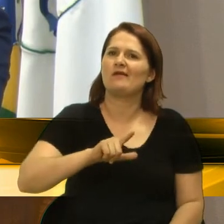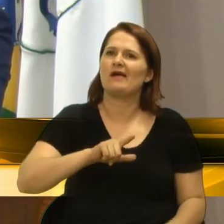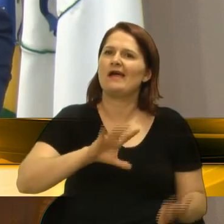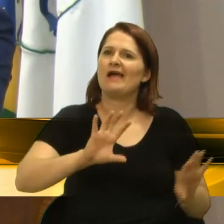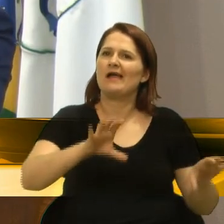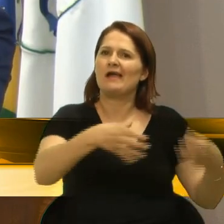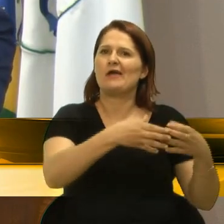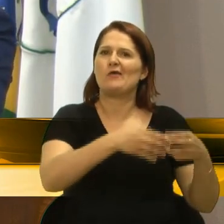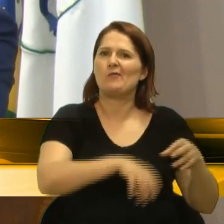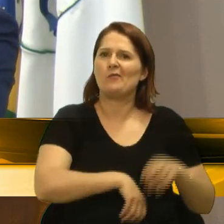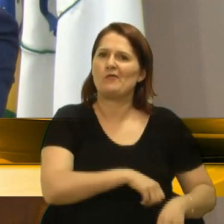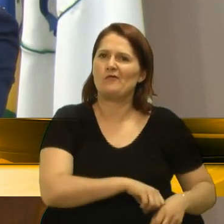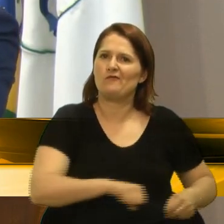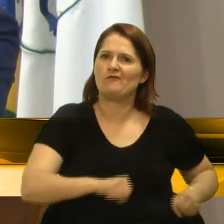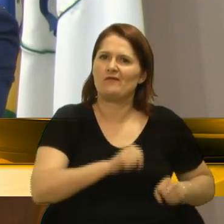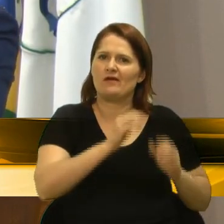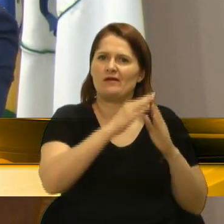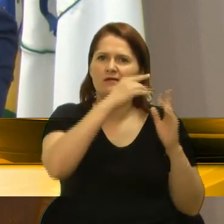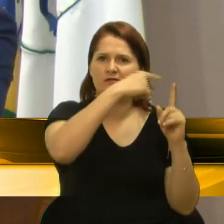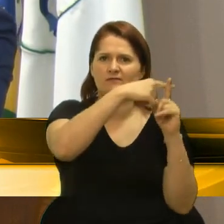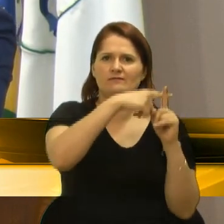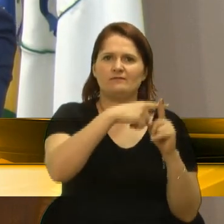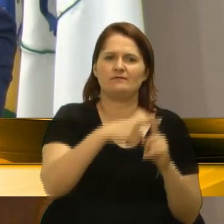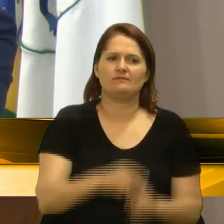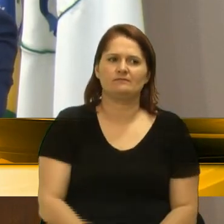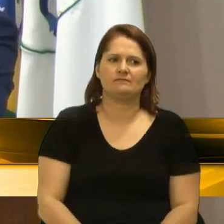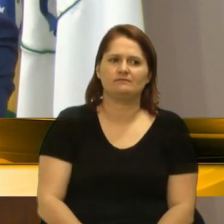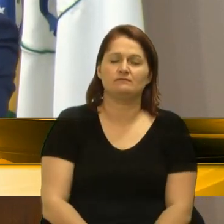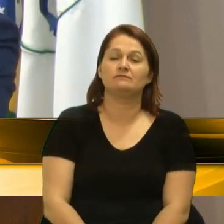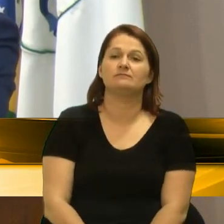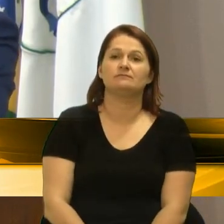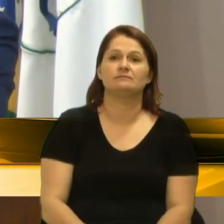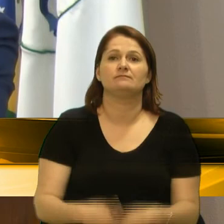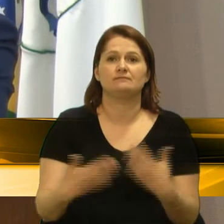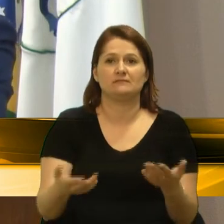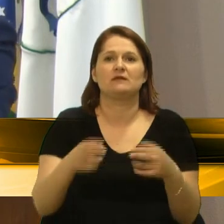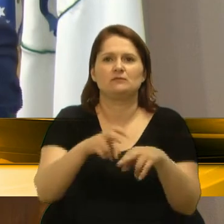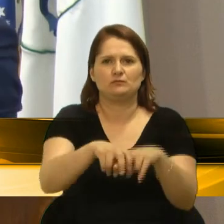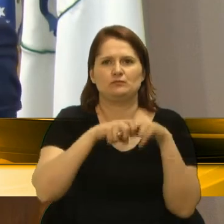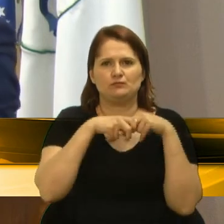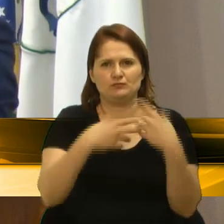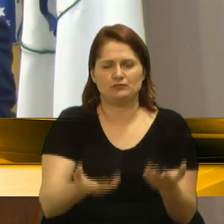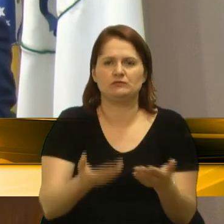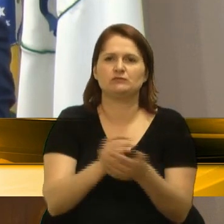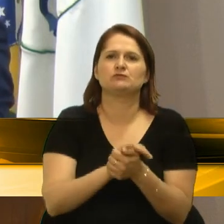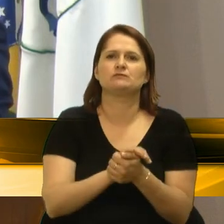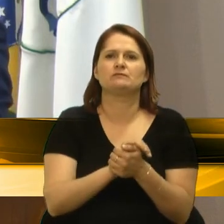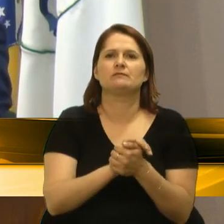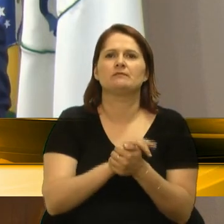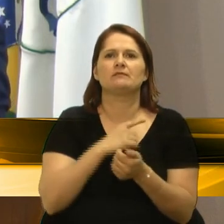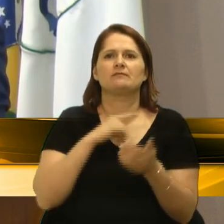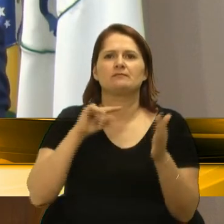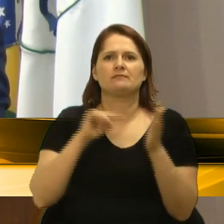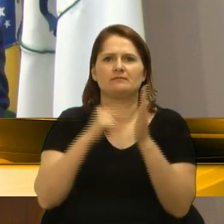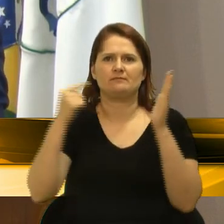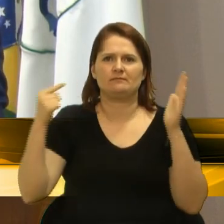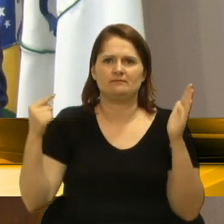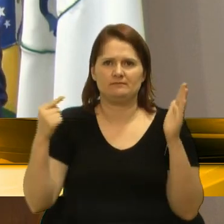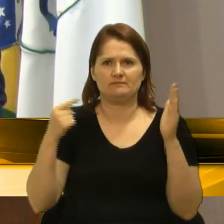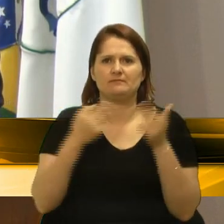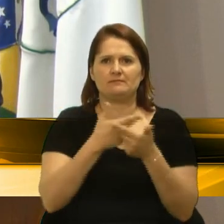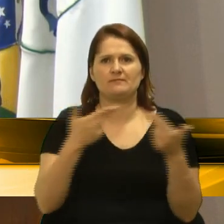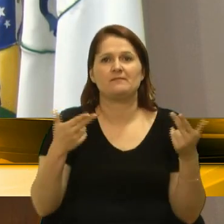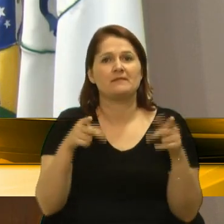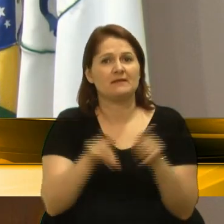Posteriormente, consultou os freis sobre o interesse na utilização, ao que disseram não. Na sequência, a denúncia é editada com fatos novos. Há